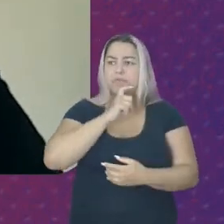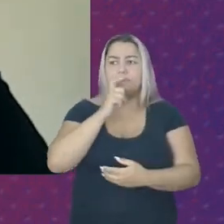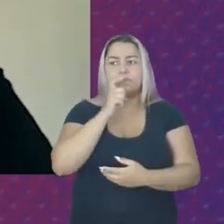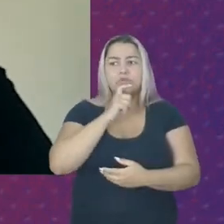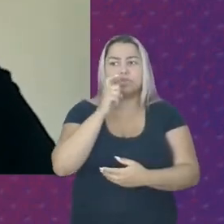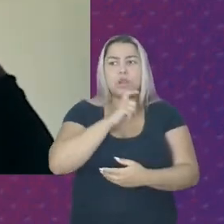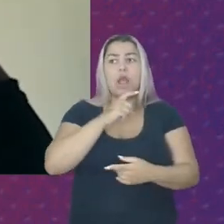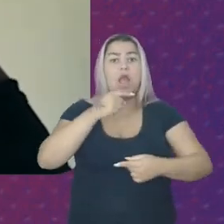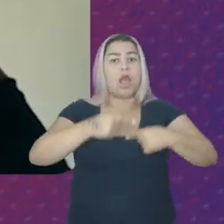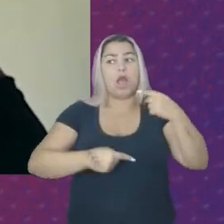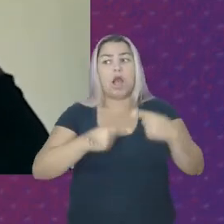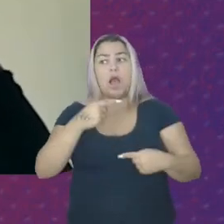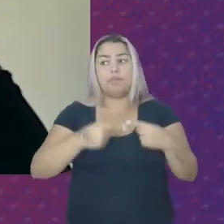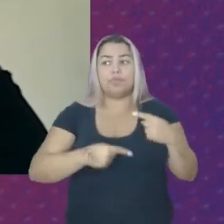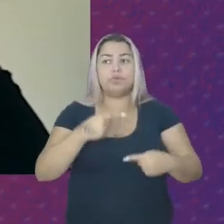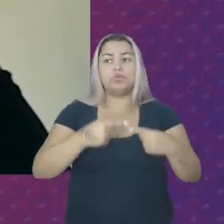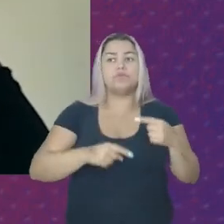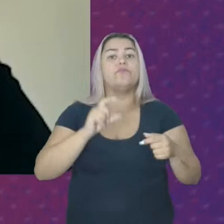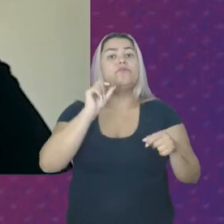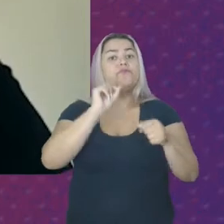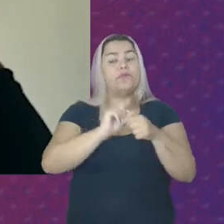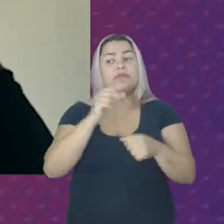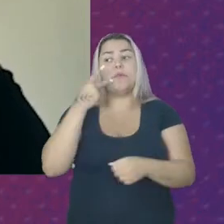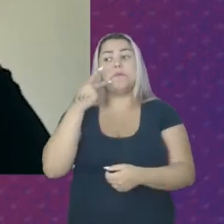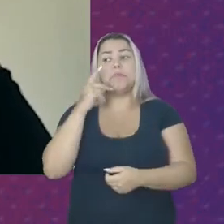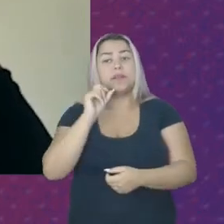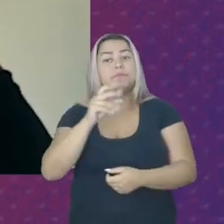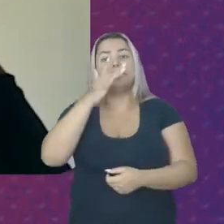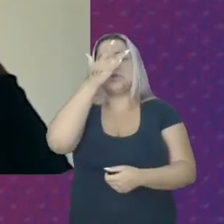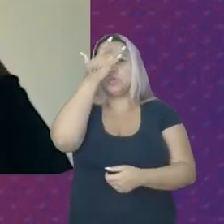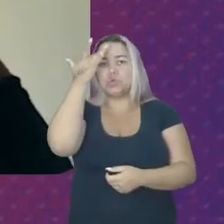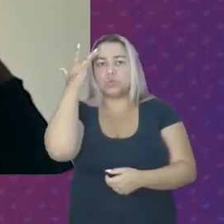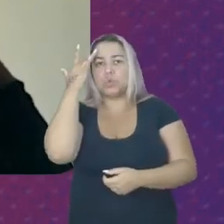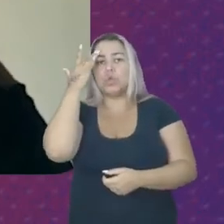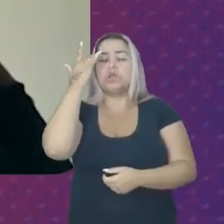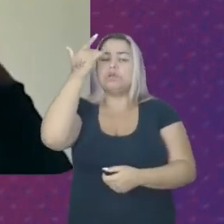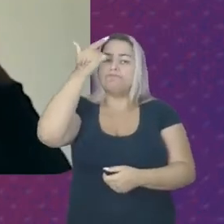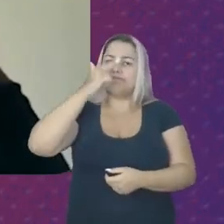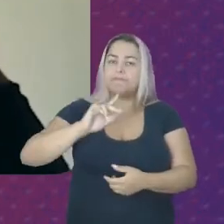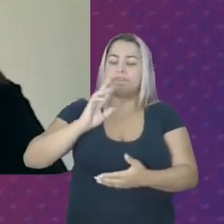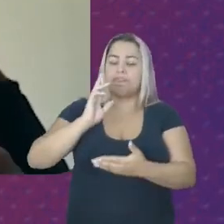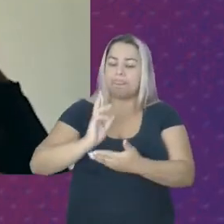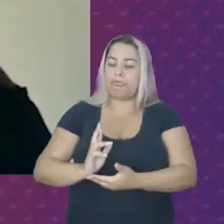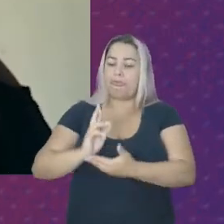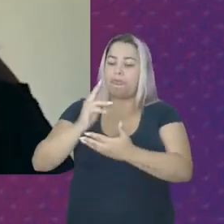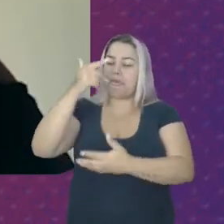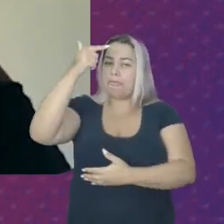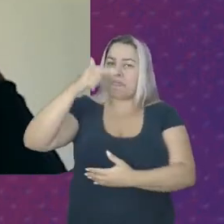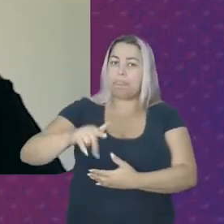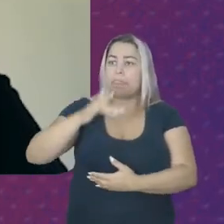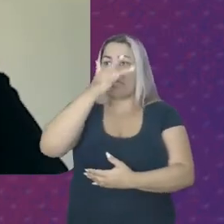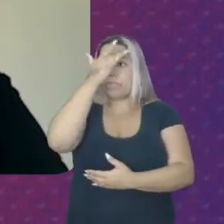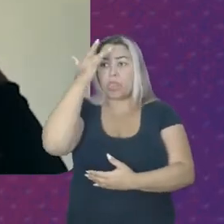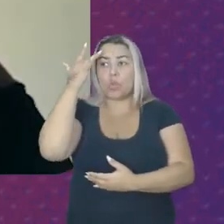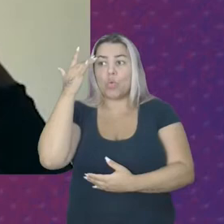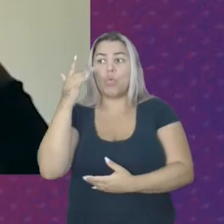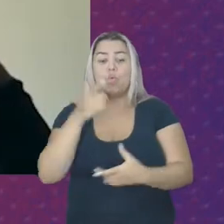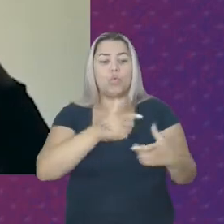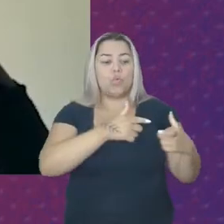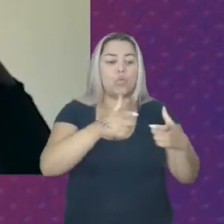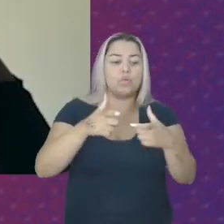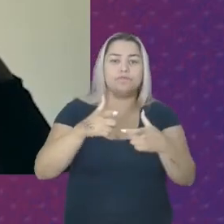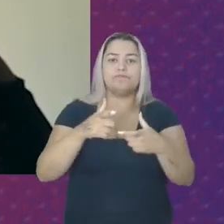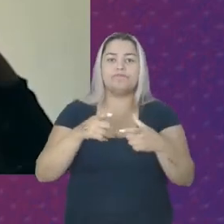A política foi feita para que pessoas que conseguem representar outras pessoas ocupem esse espaço. Se nós,